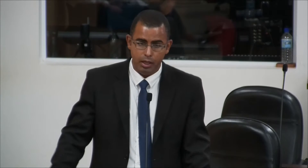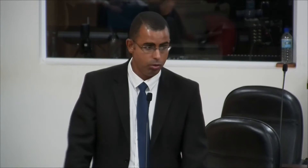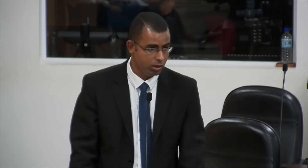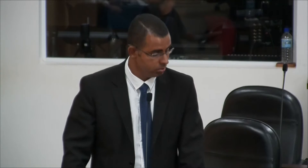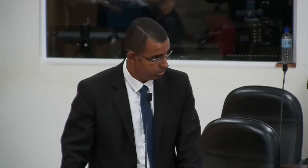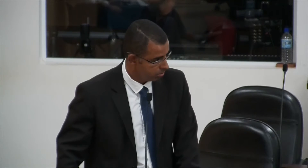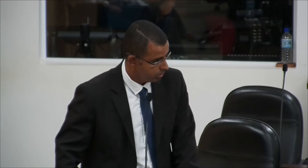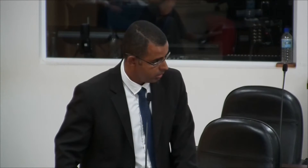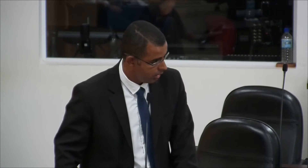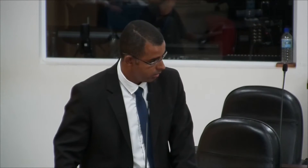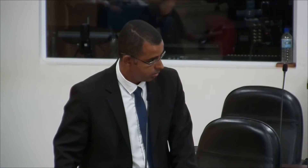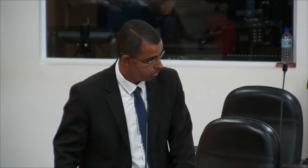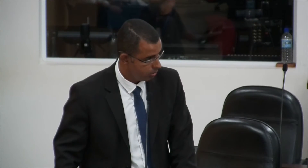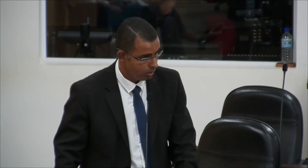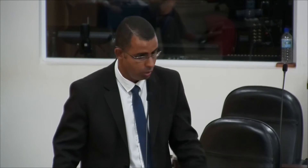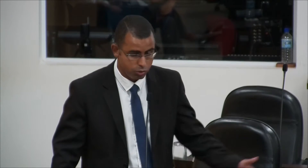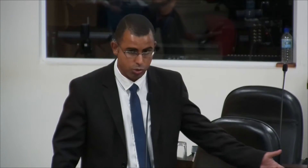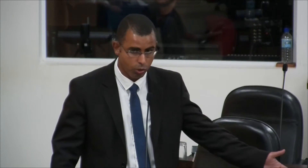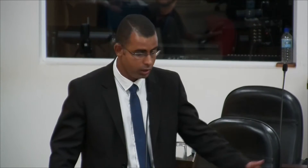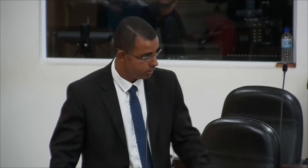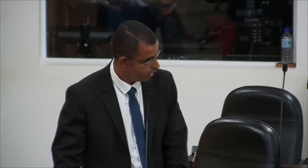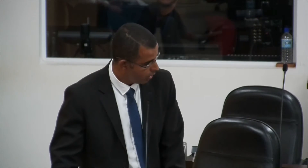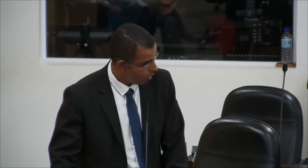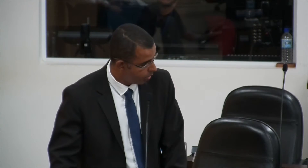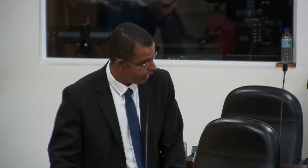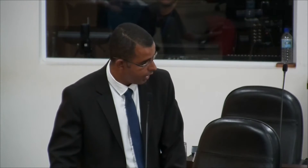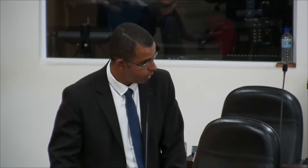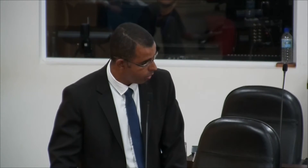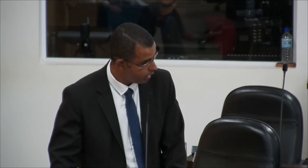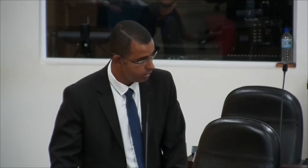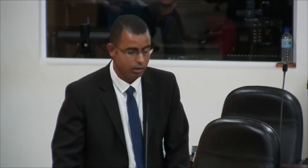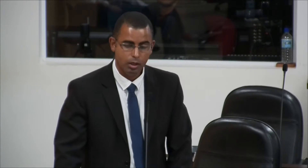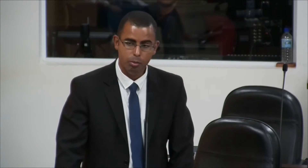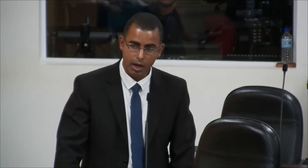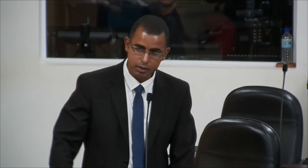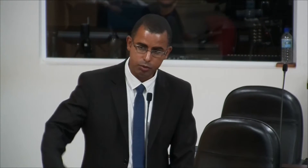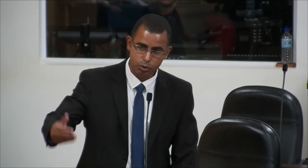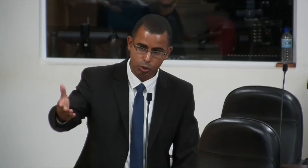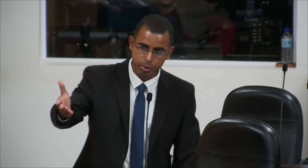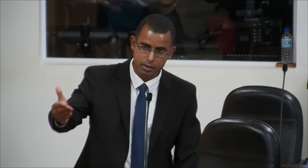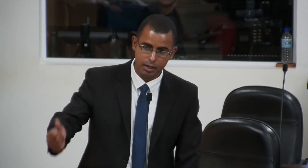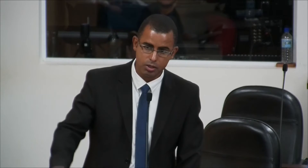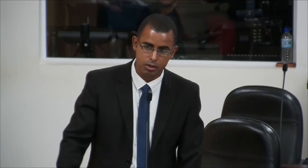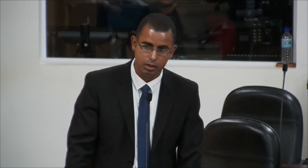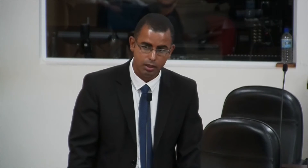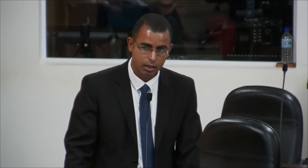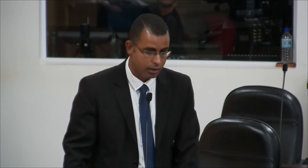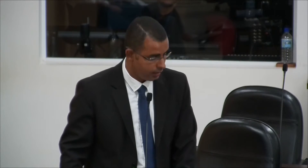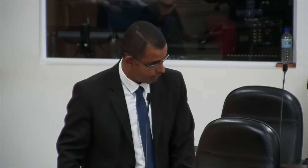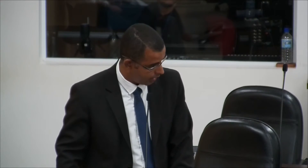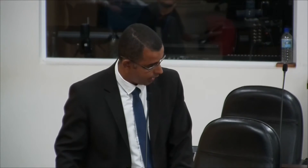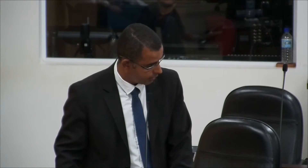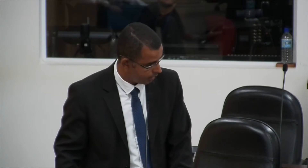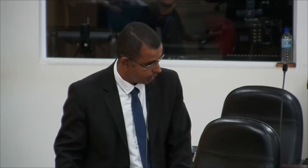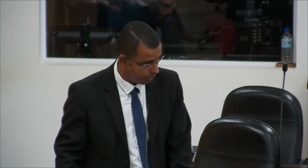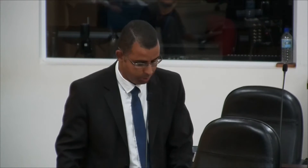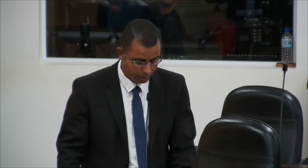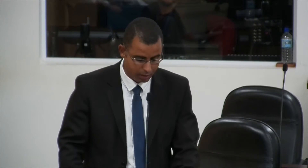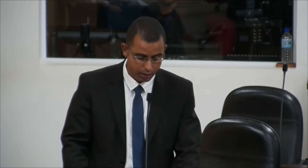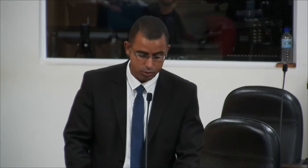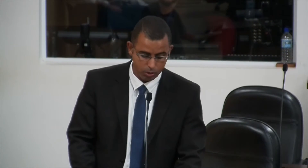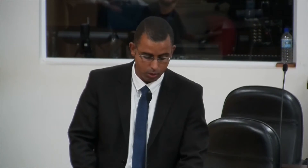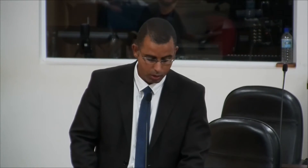como vereador. Né? O senhor como vereador, mas futuro presidente desta casa.